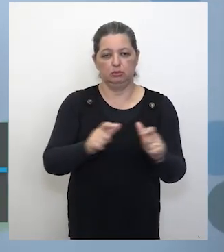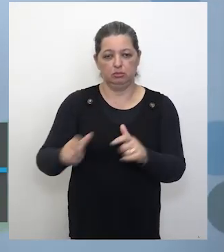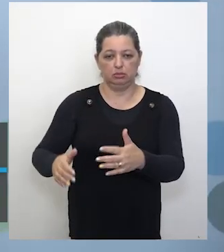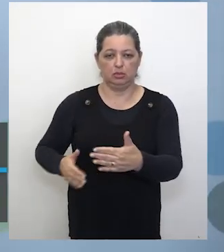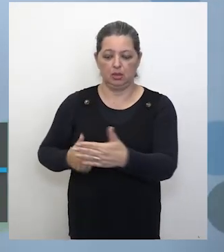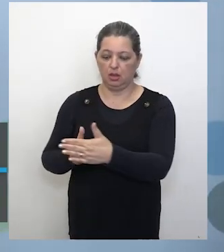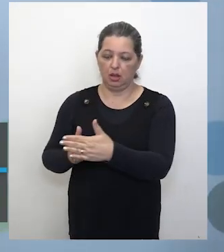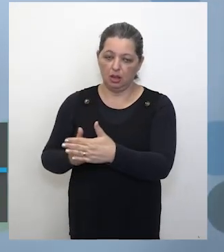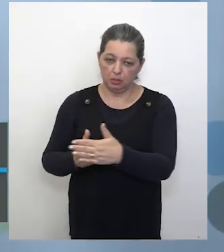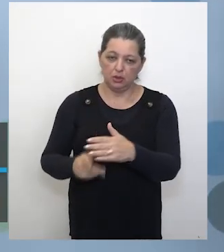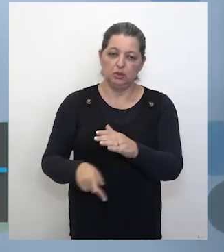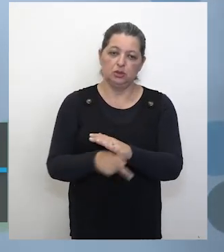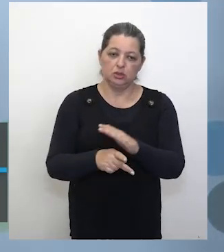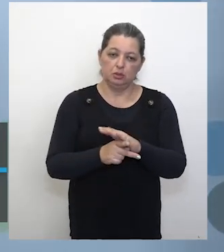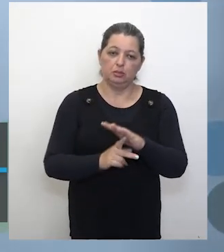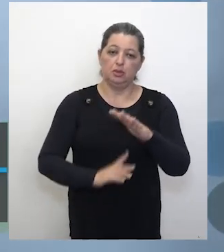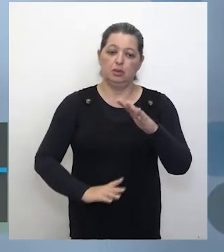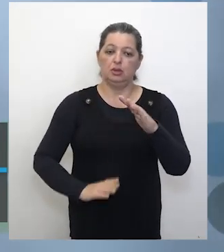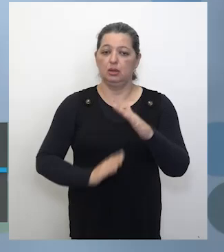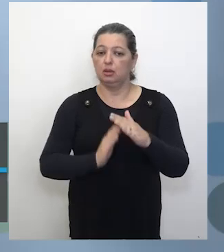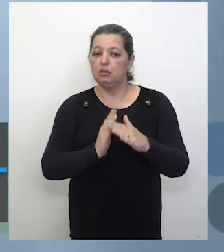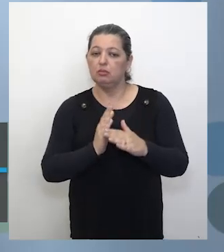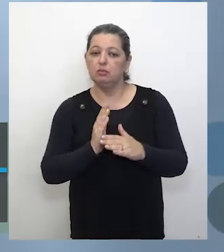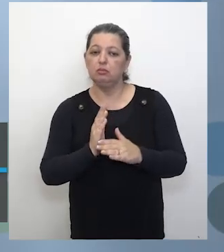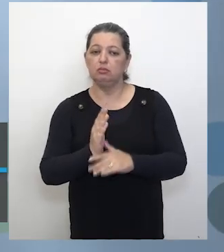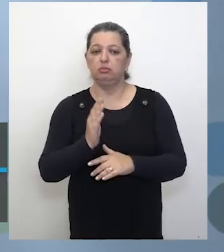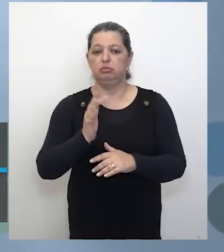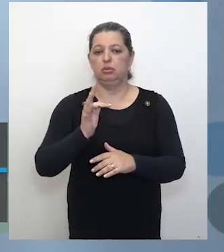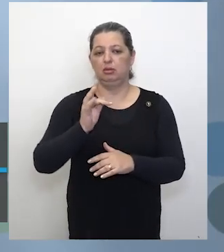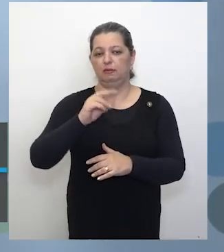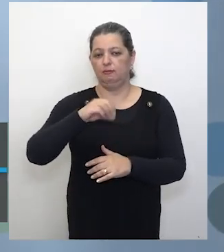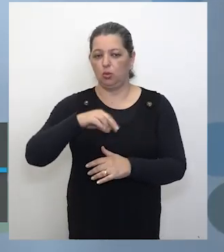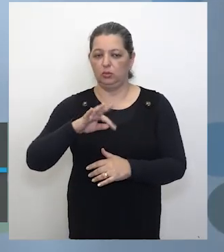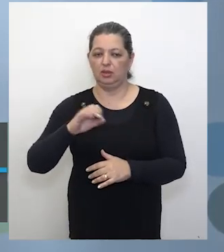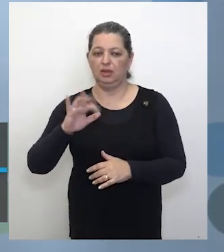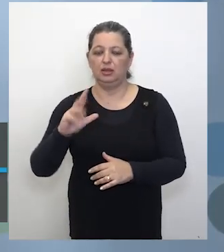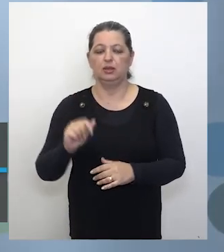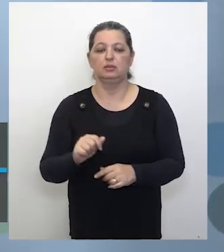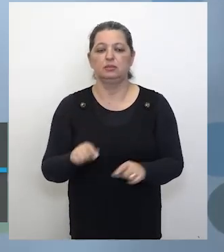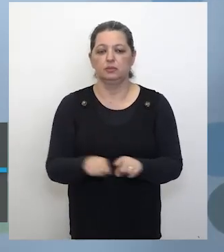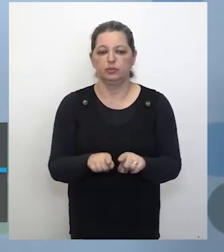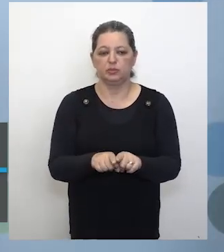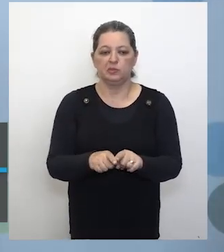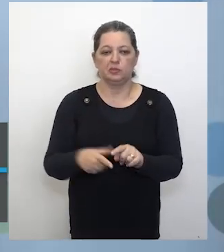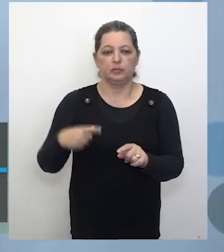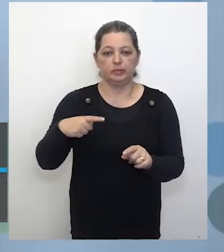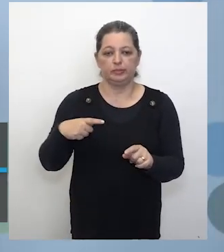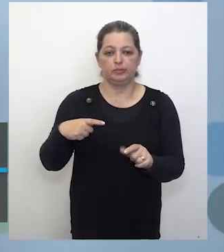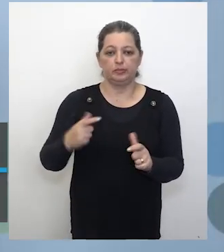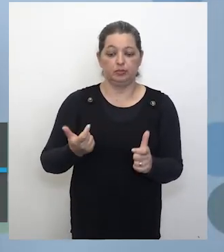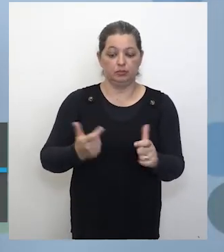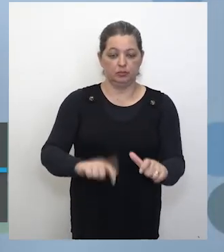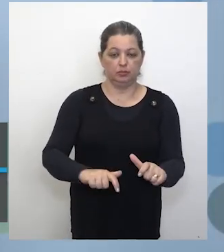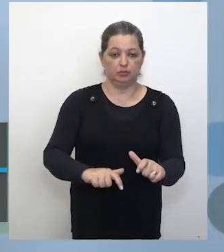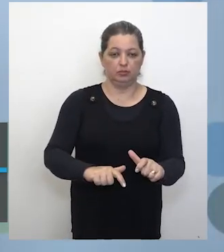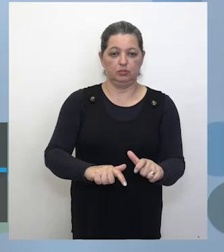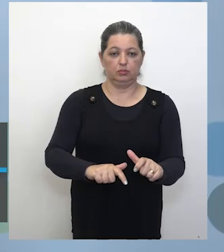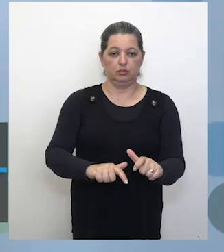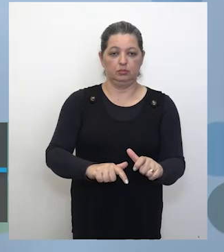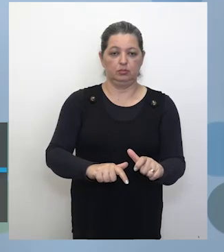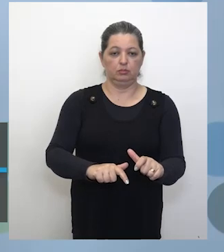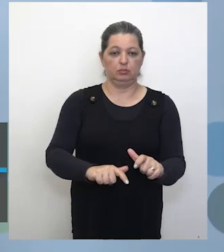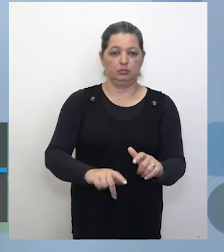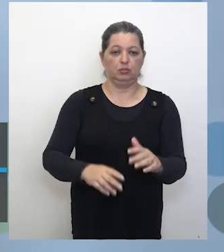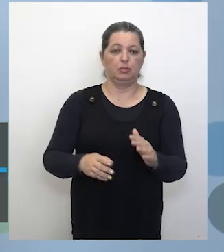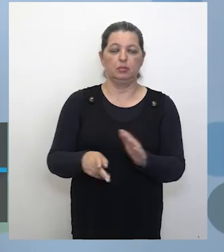das fronteiras? O Brasil, né, um país, possui um território com limites e